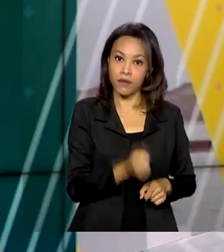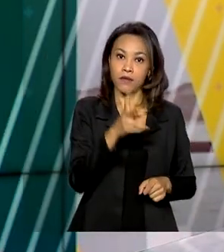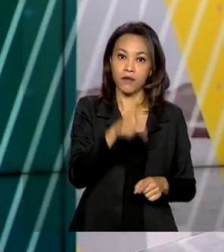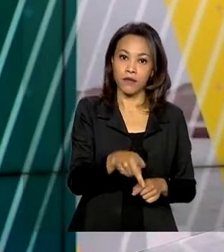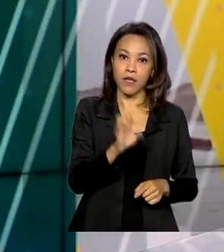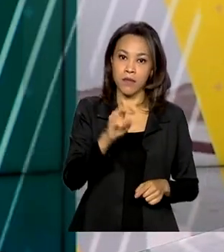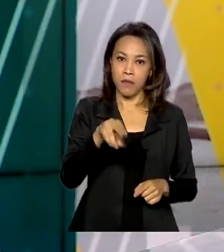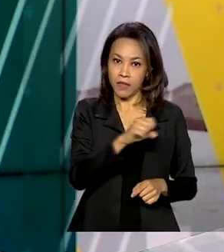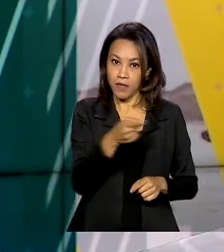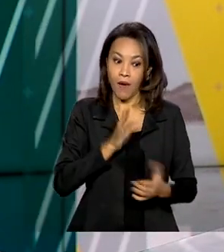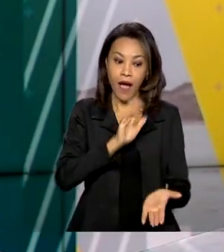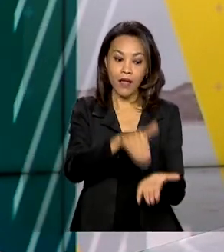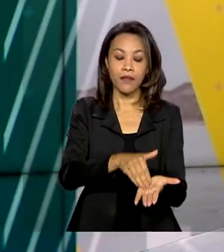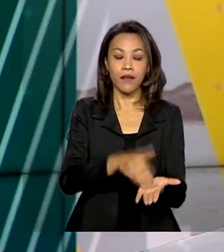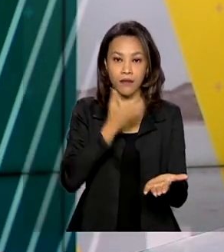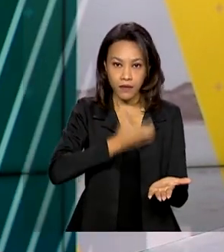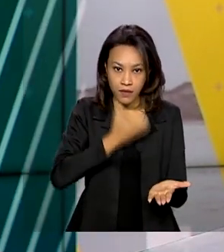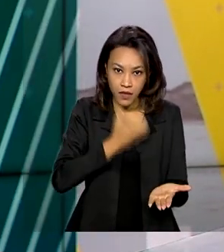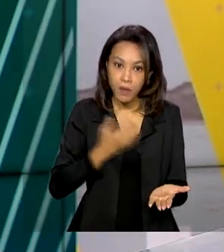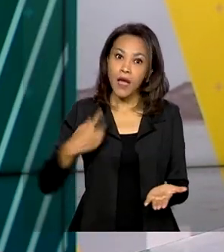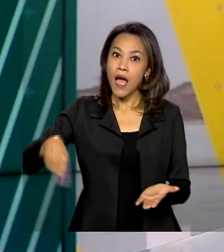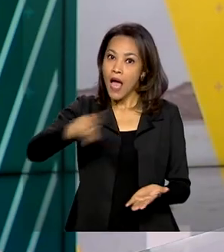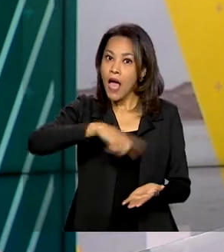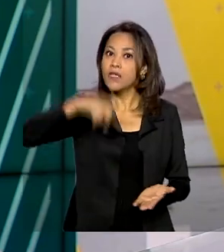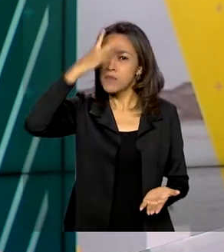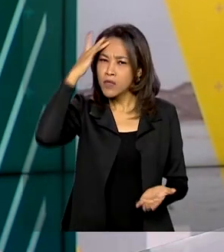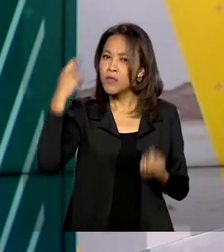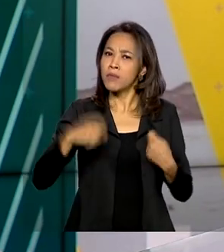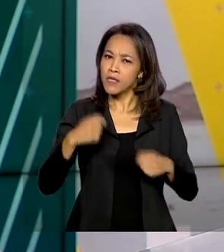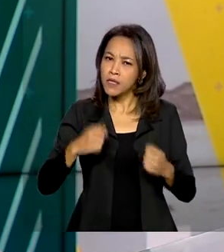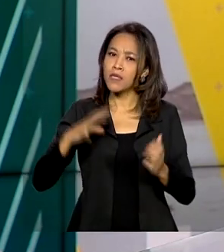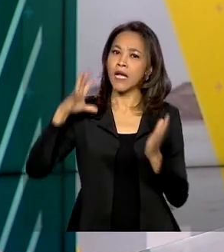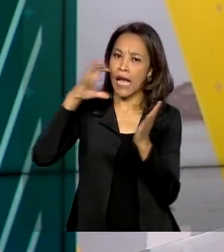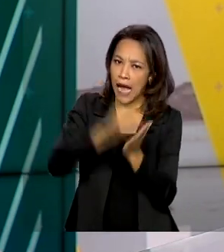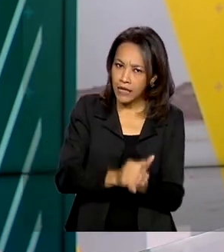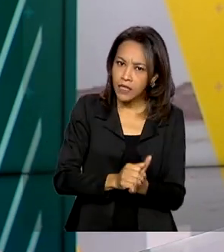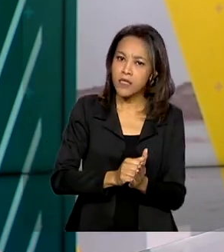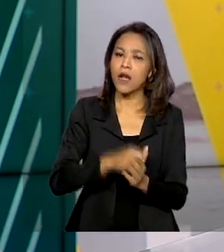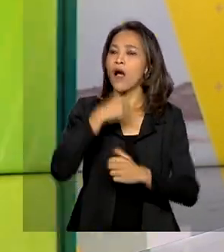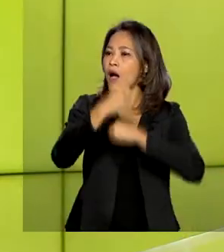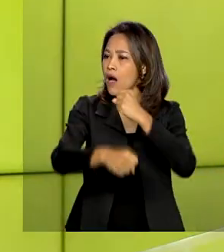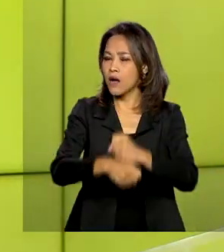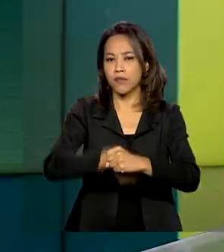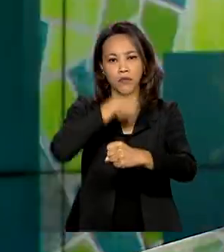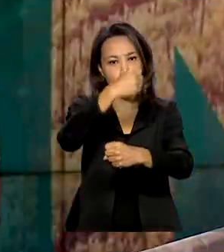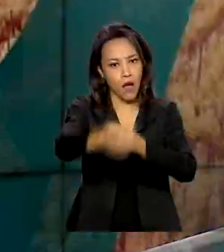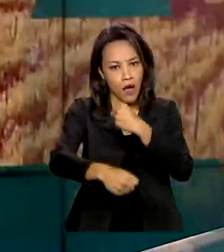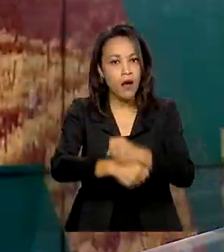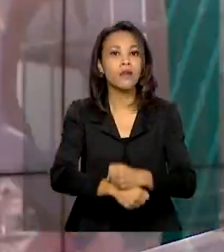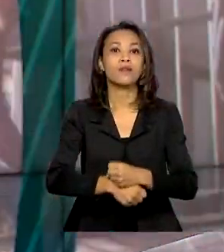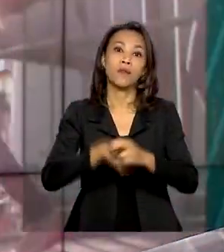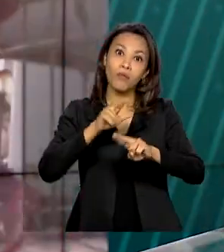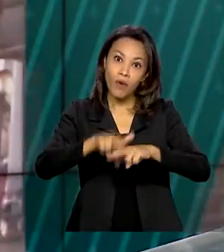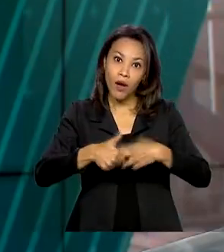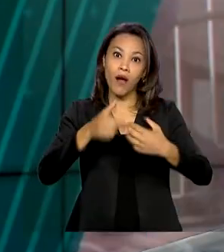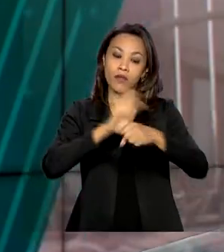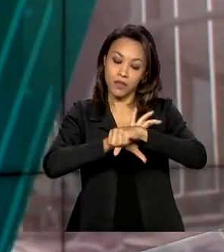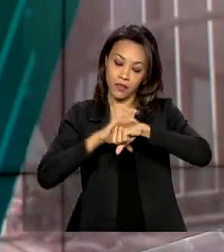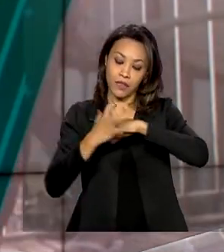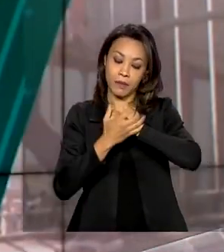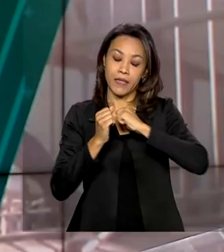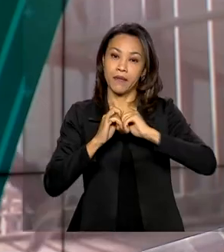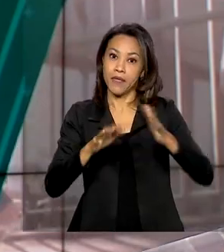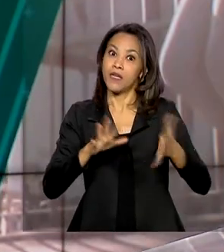em tempos normais os beneficiários precisam se recadastrar todos os anos na rede bancária por causa da pandemia a